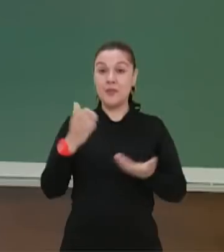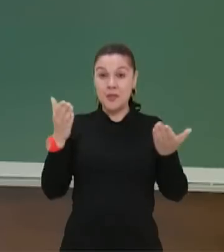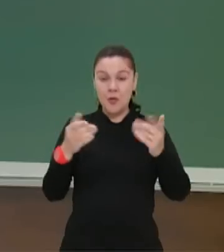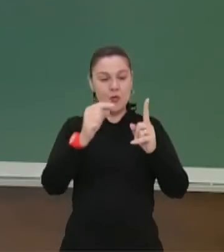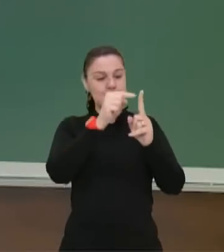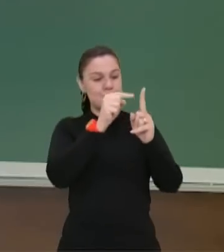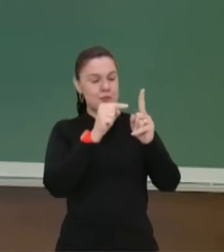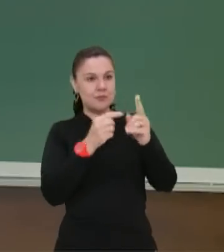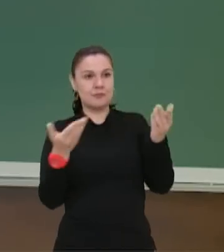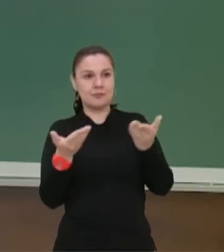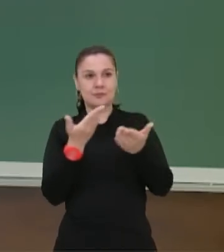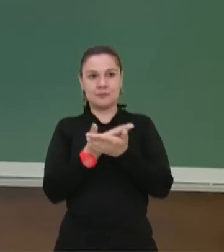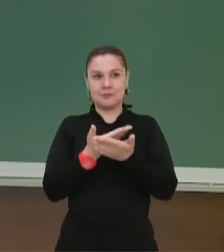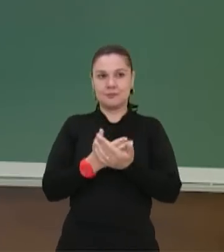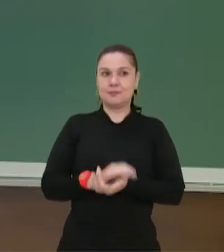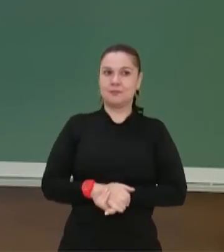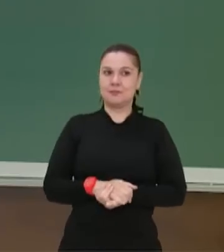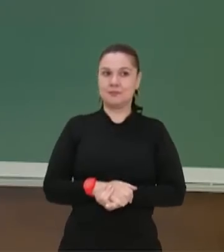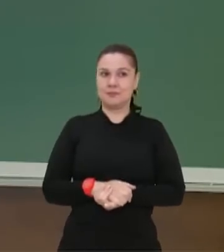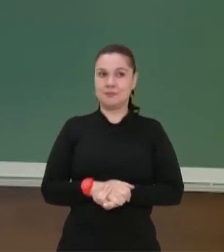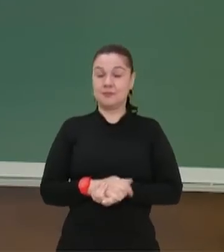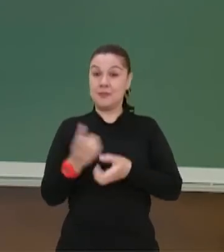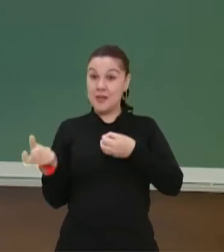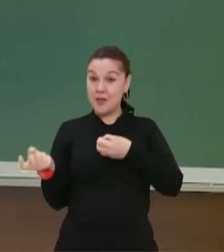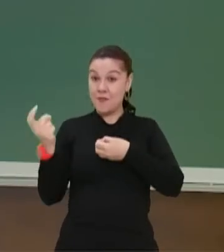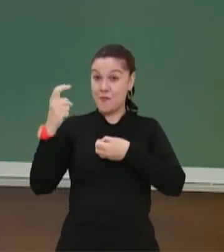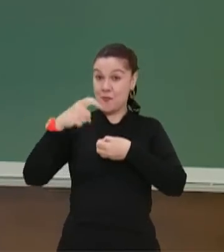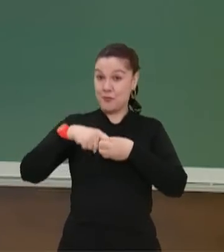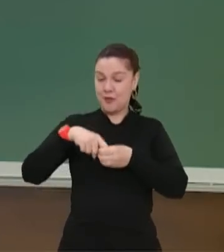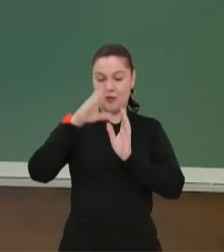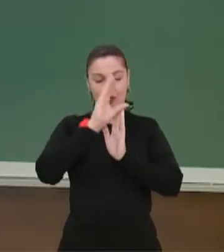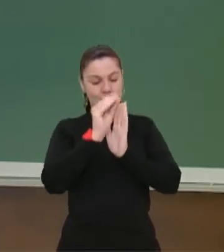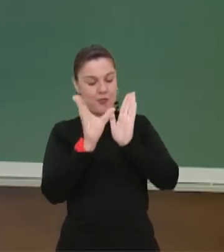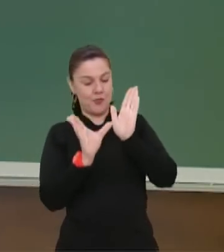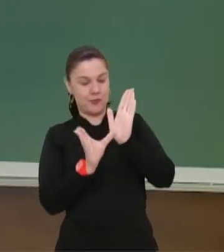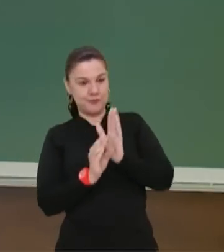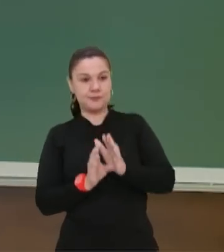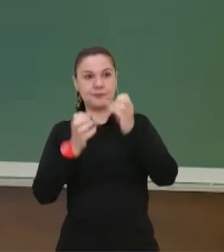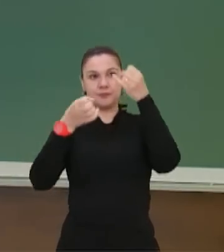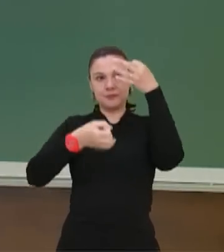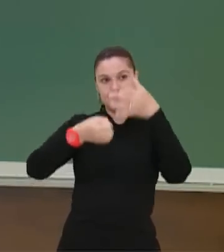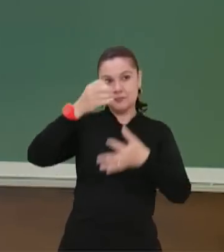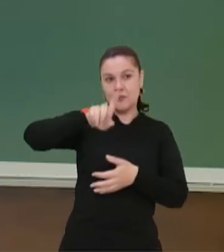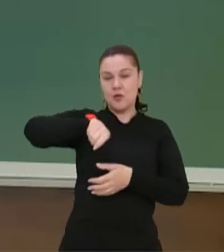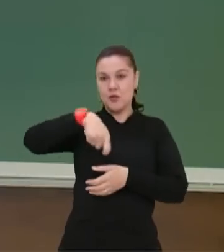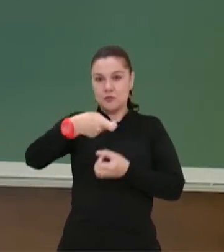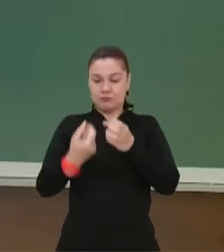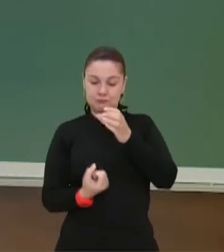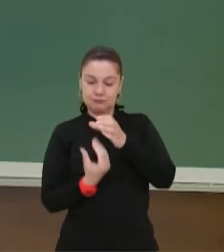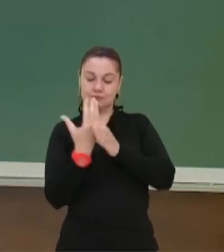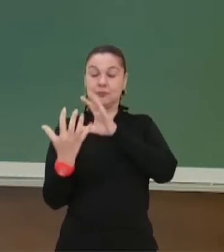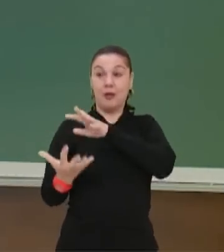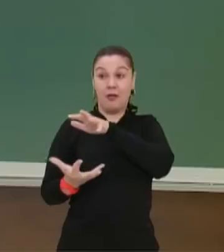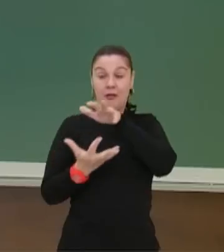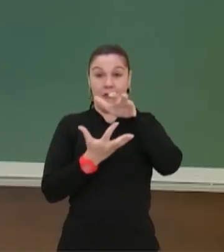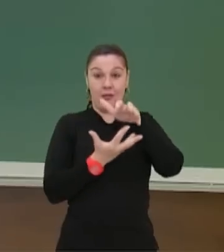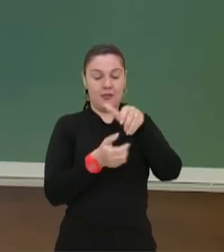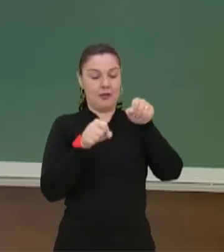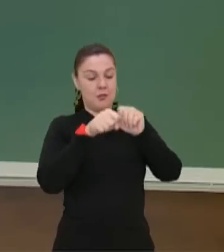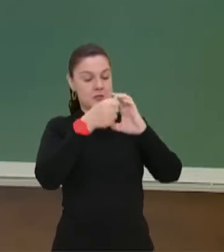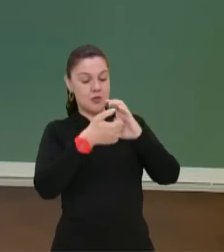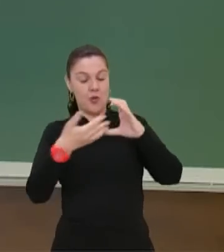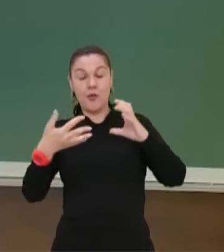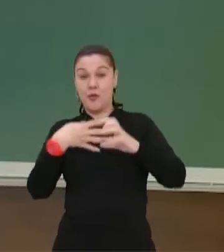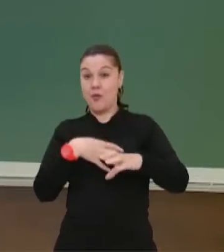Objetivos da aula de hoje. Os objetivos são retomar os conteúdos que falam sobre a formação do planeta Terra e suas